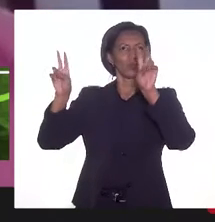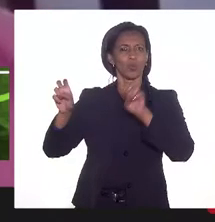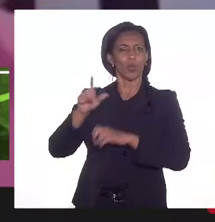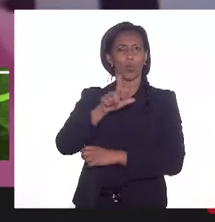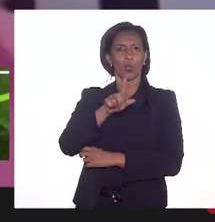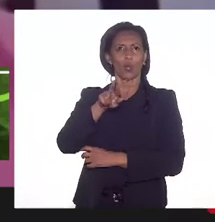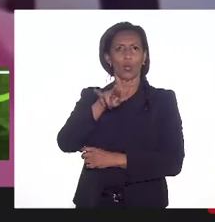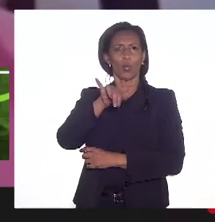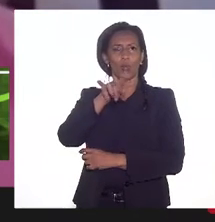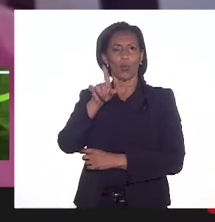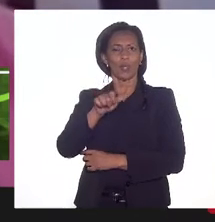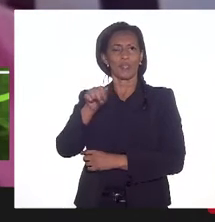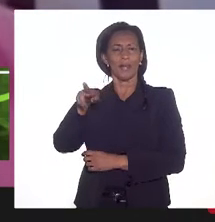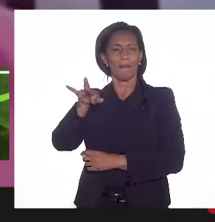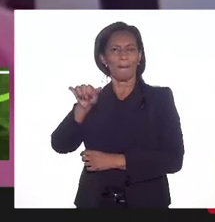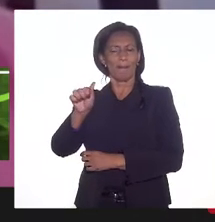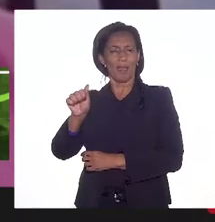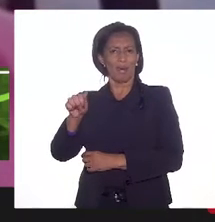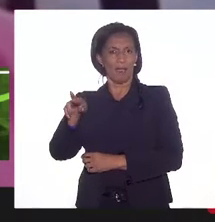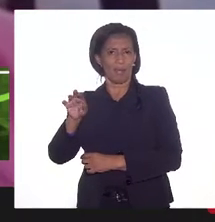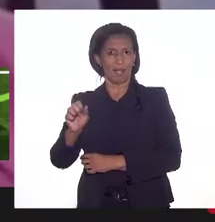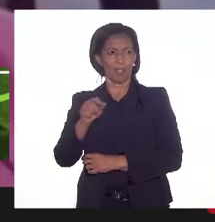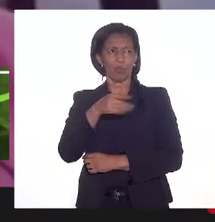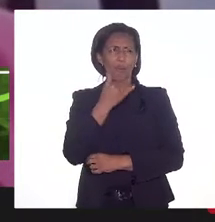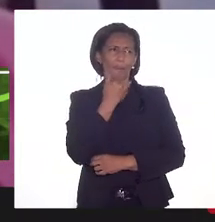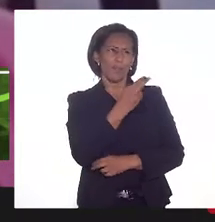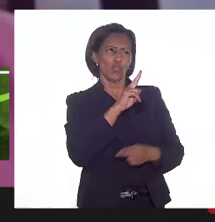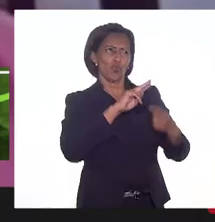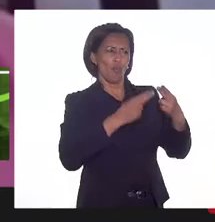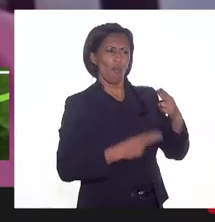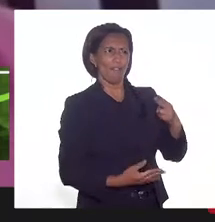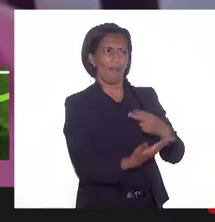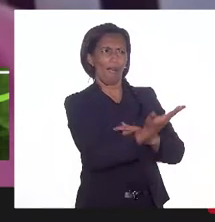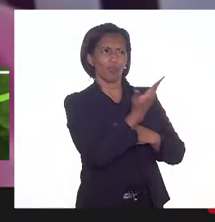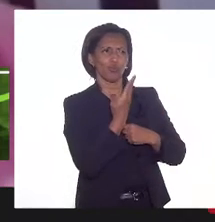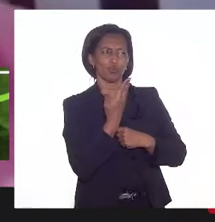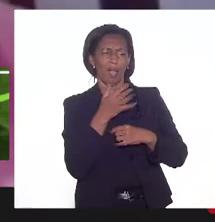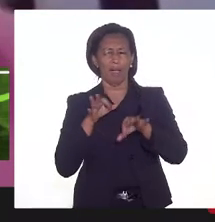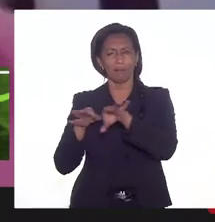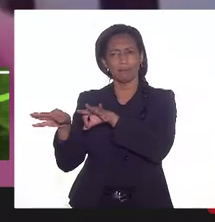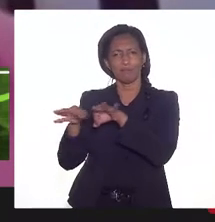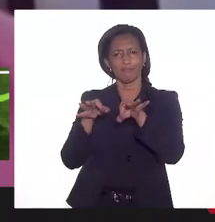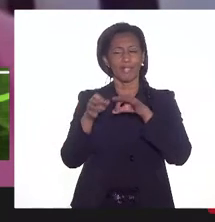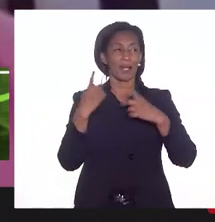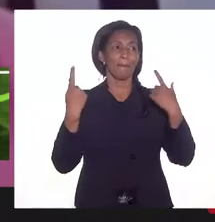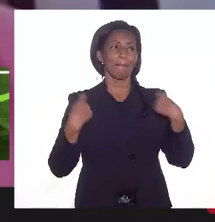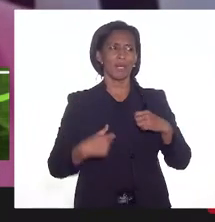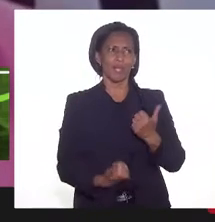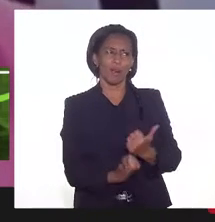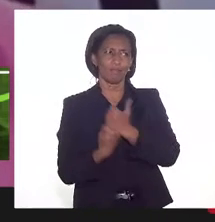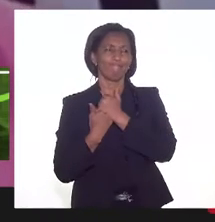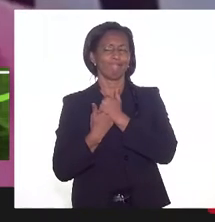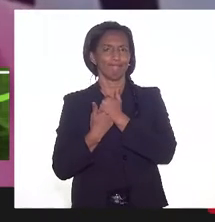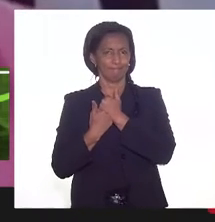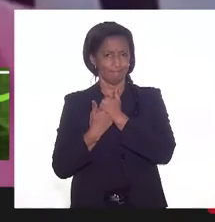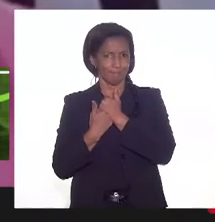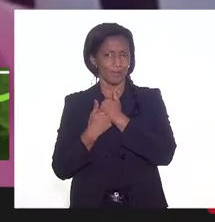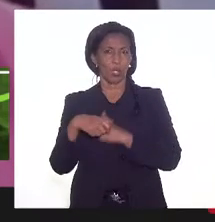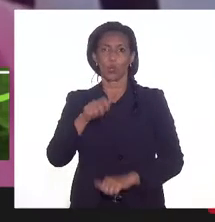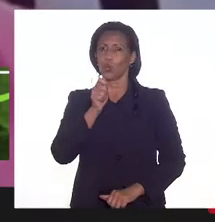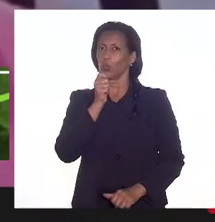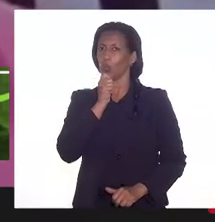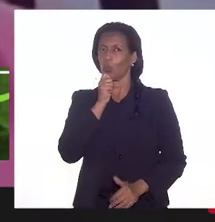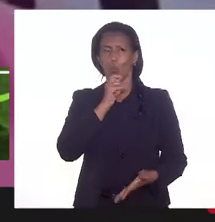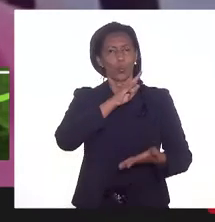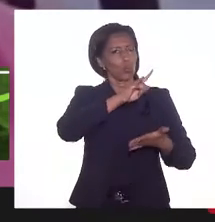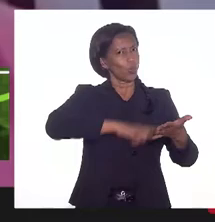parceria aqui com o FRJ para ajudar a gente a estruturar esse centro cultural que a gente precisa desse apoio e a gente não tem esses